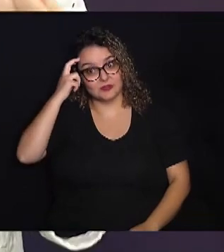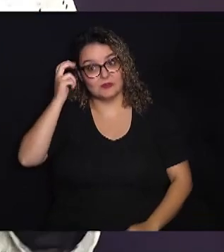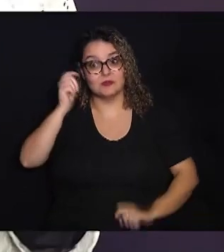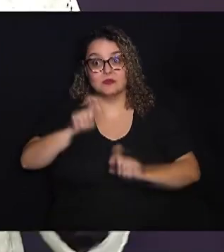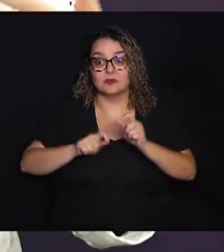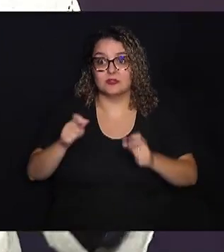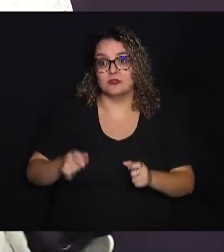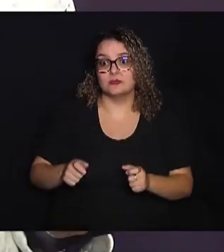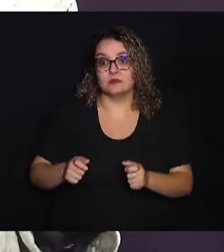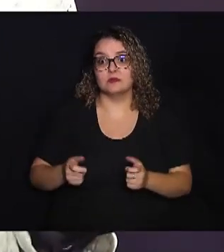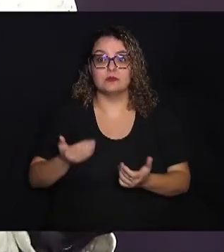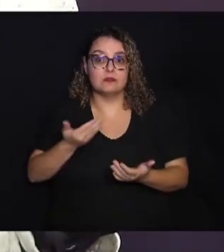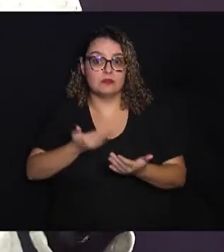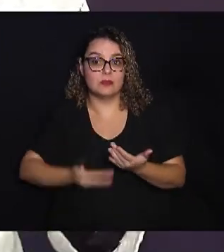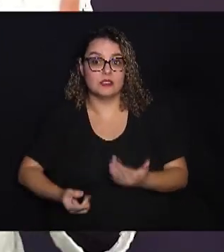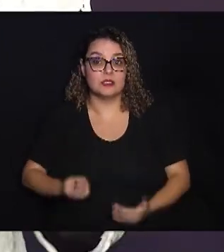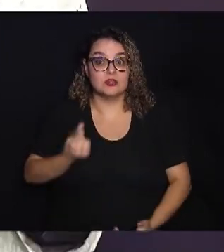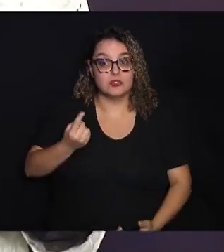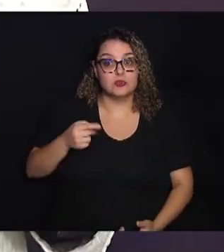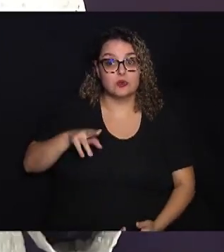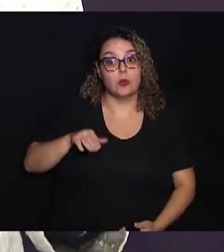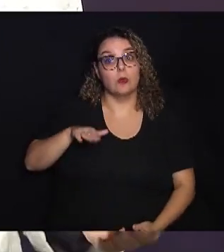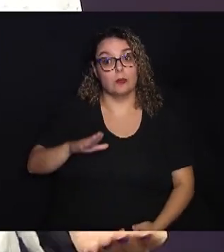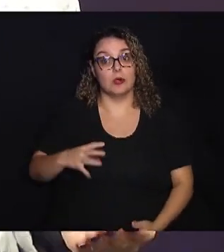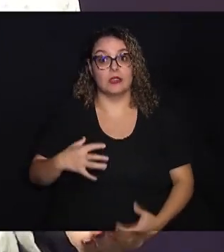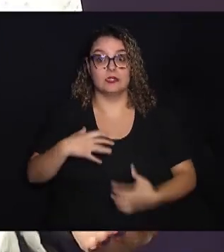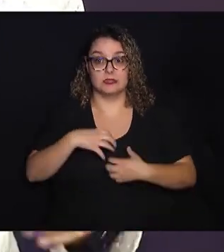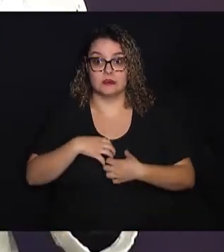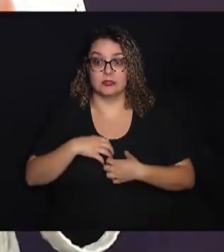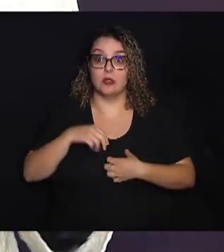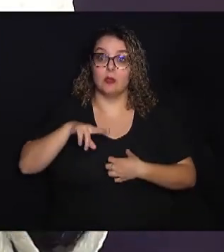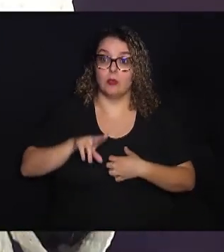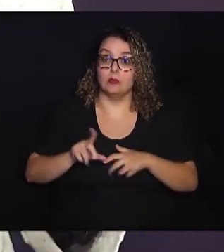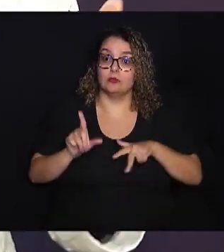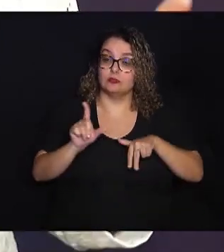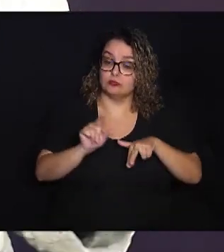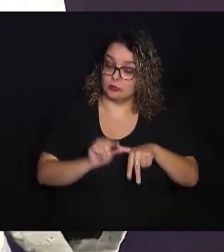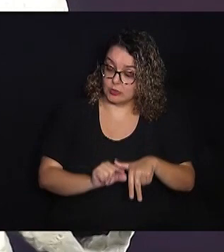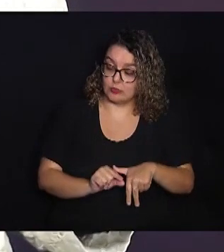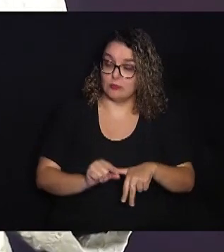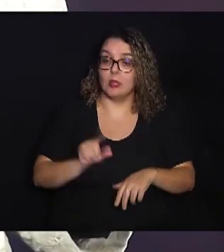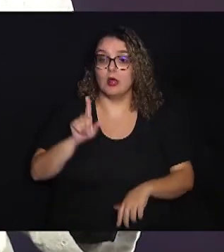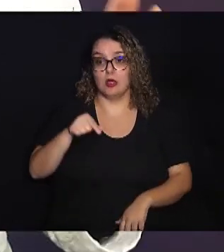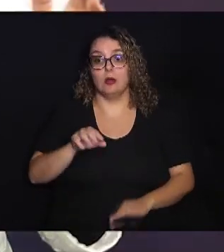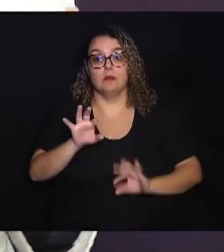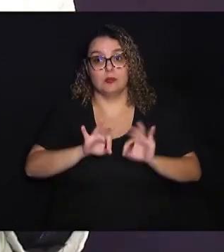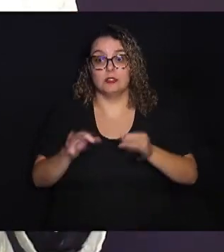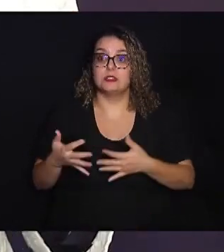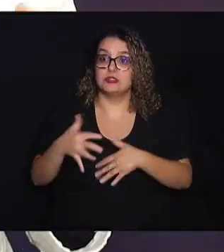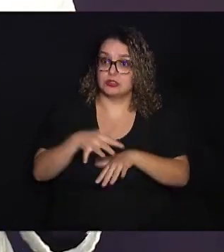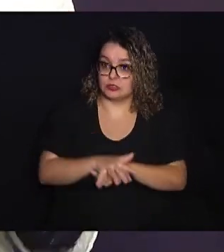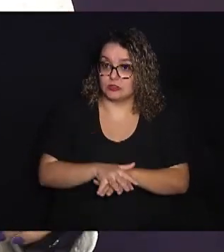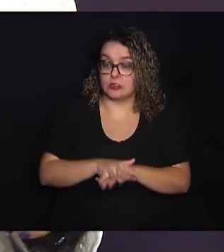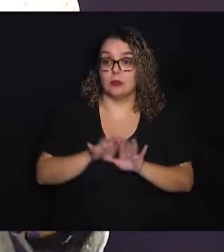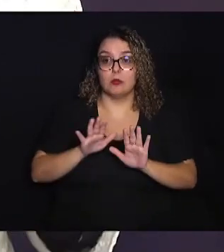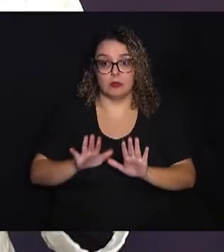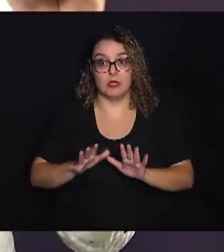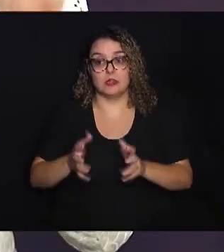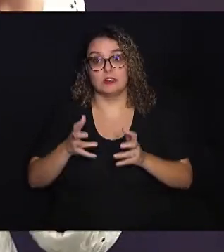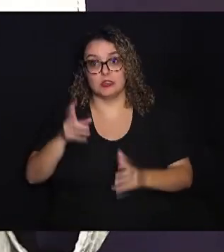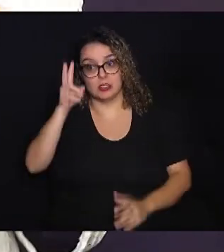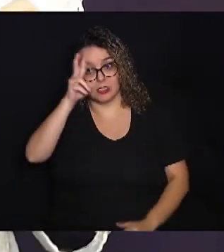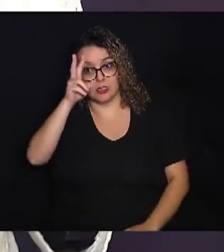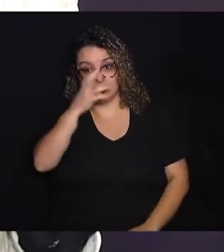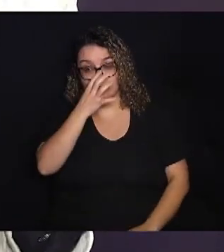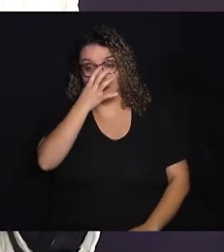perda de um ou mais sentidos ou a perda da mobilidade. São projetos inclusivos. Mas eu queria lembrar que